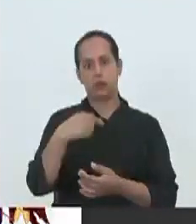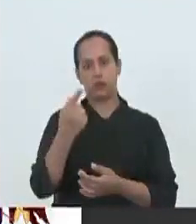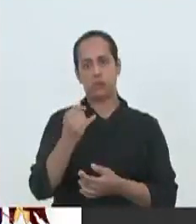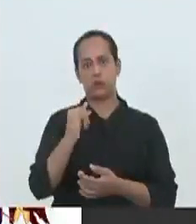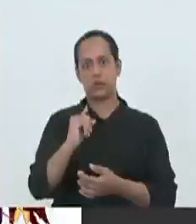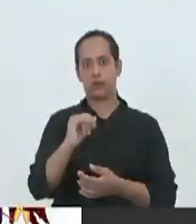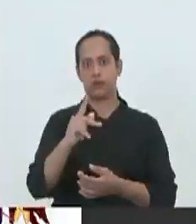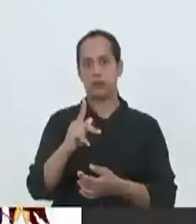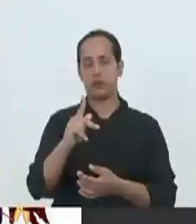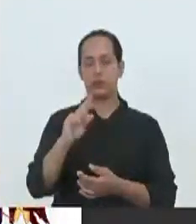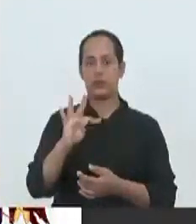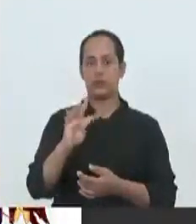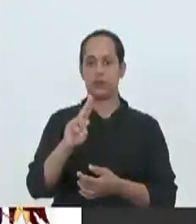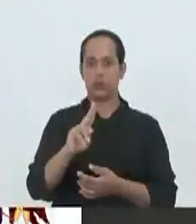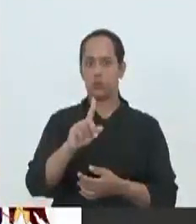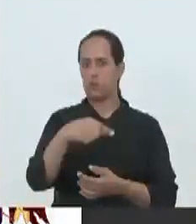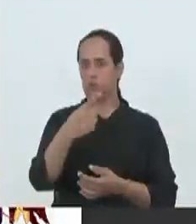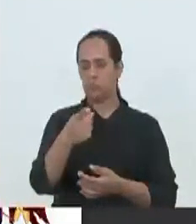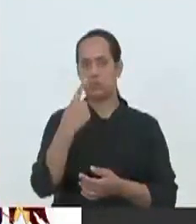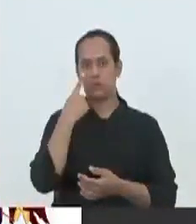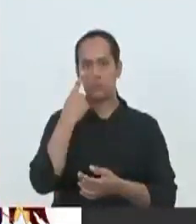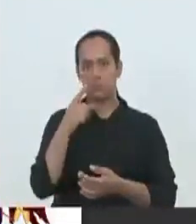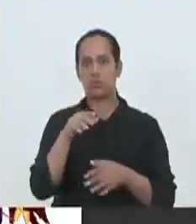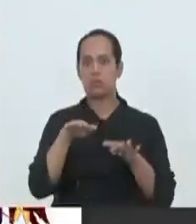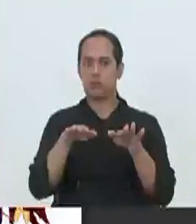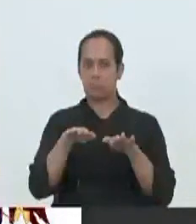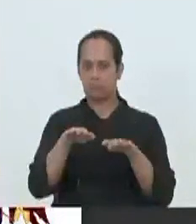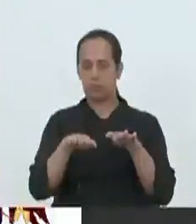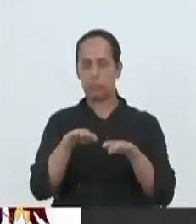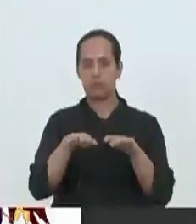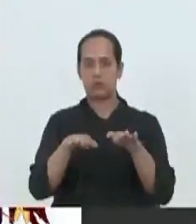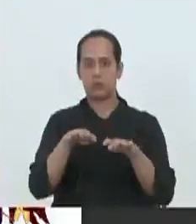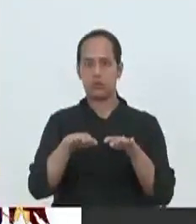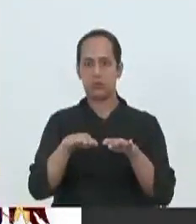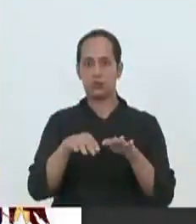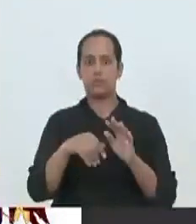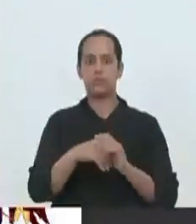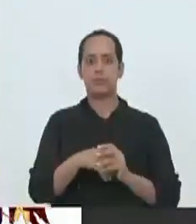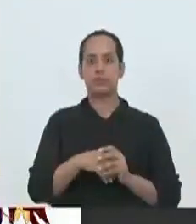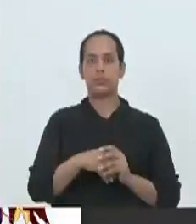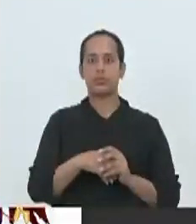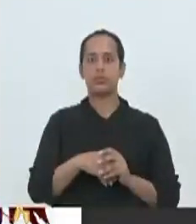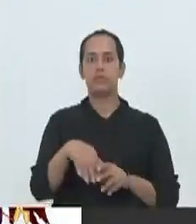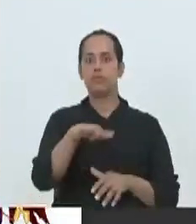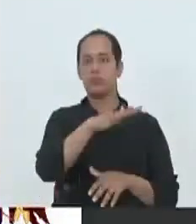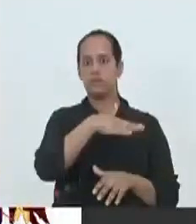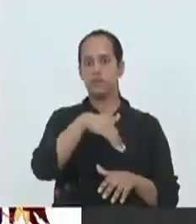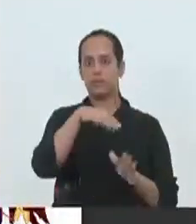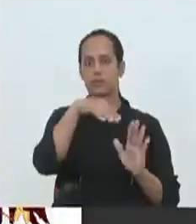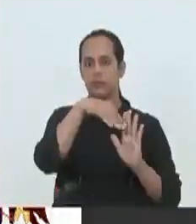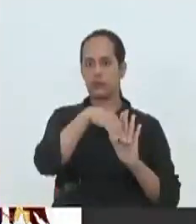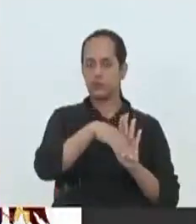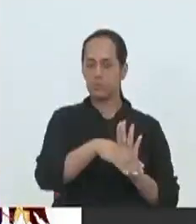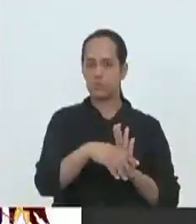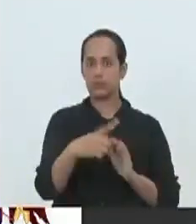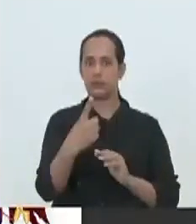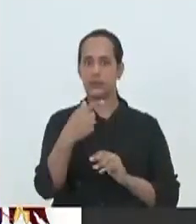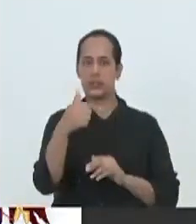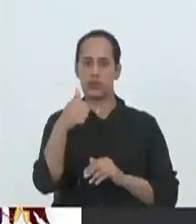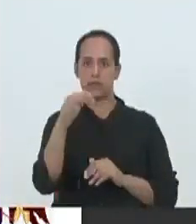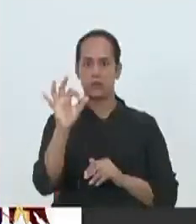tenha estável a gente vê a receita de serviços caindo bastante 17% porém valor representa pouca coisa são só